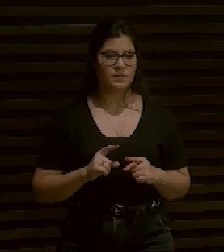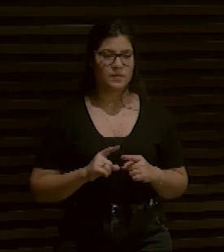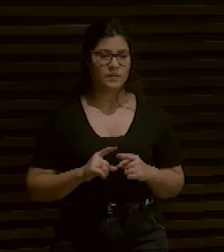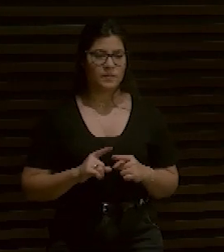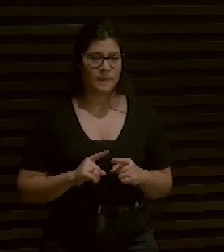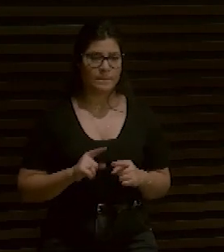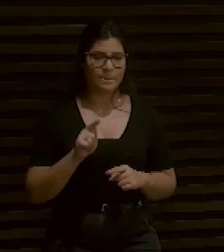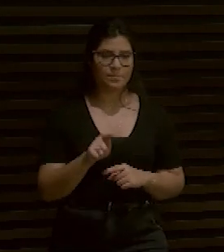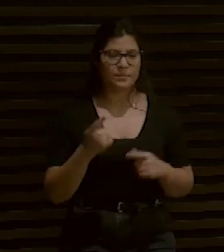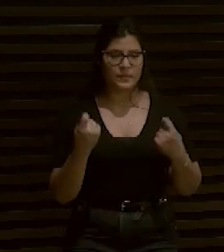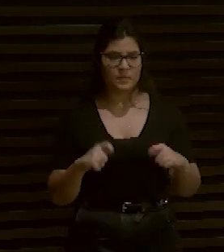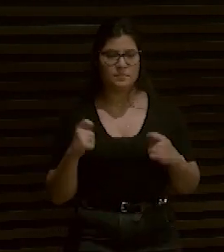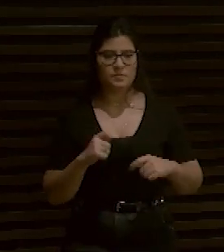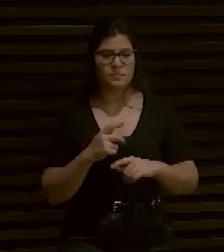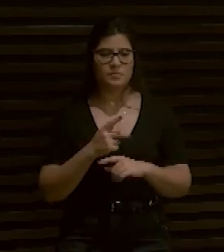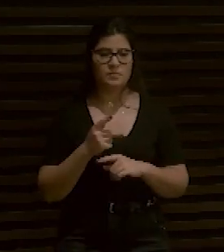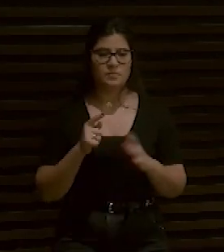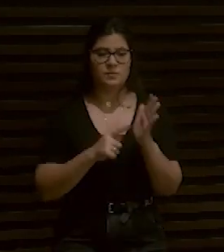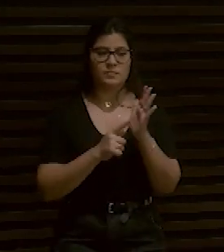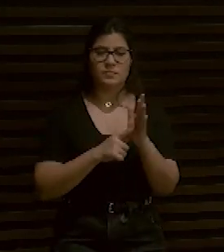TV não vai fazer isso sozinha.